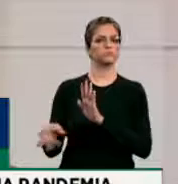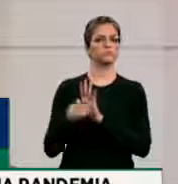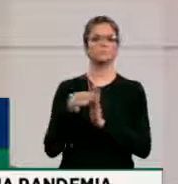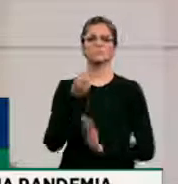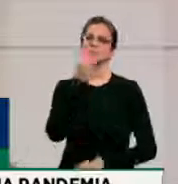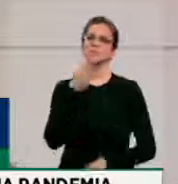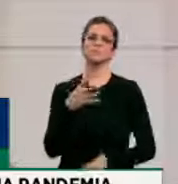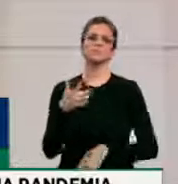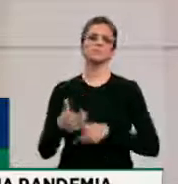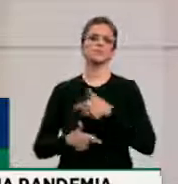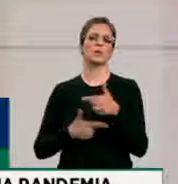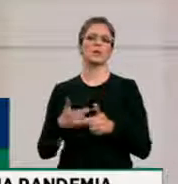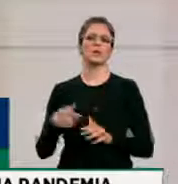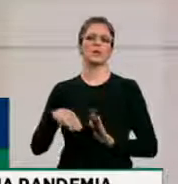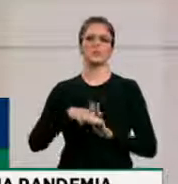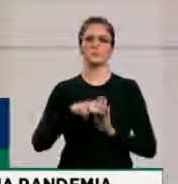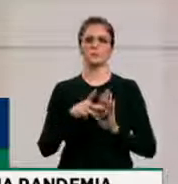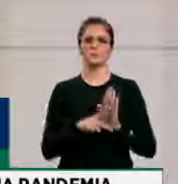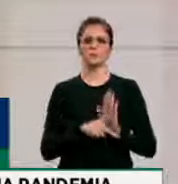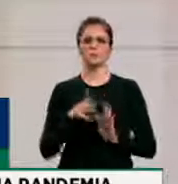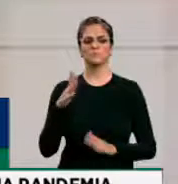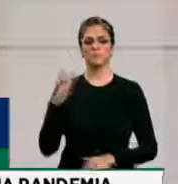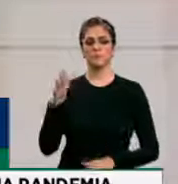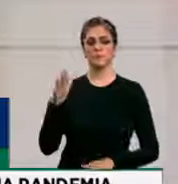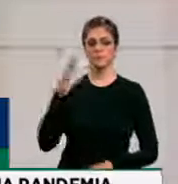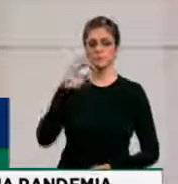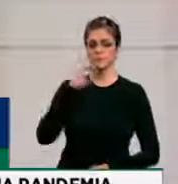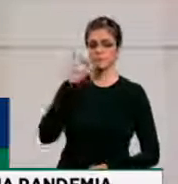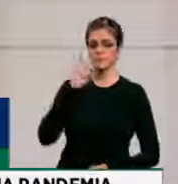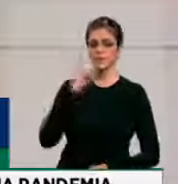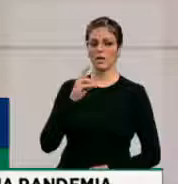bom nessa medida provisória. Parabéns, deputado Arthur Maia,